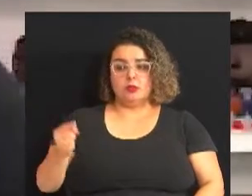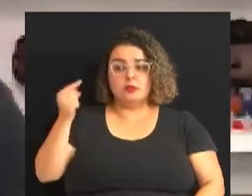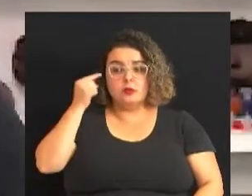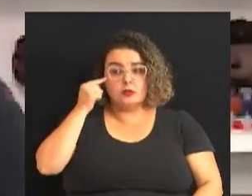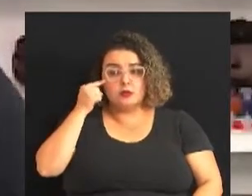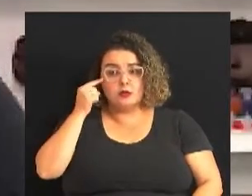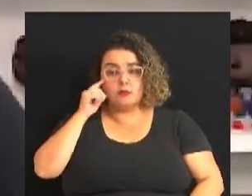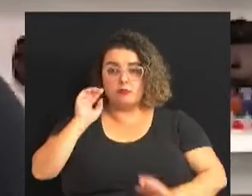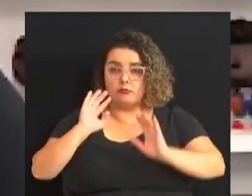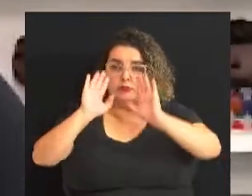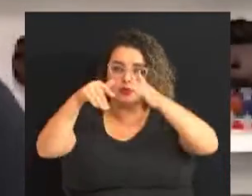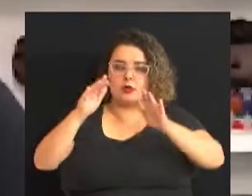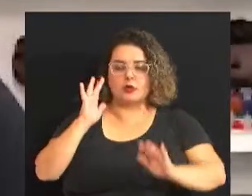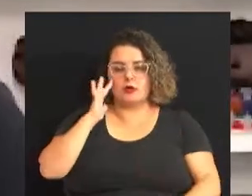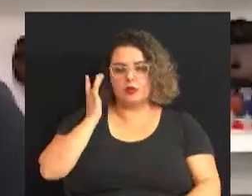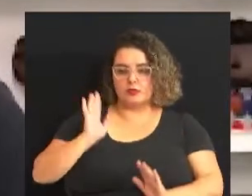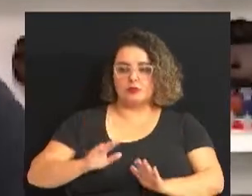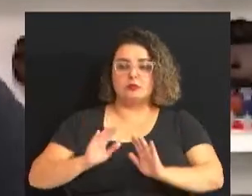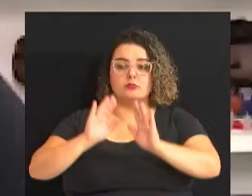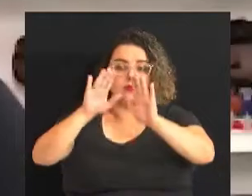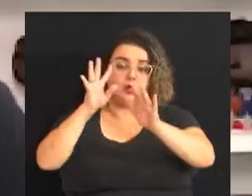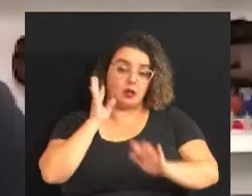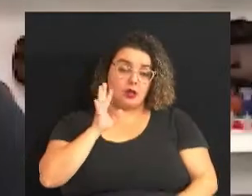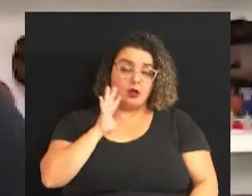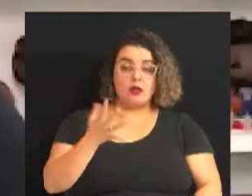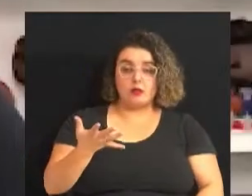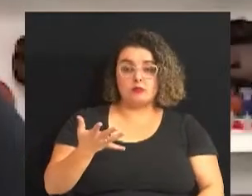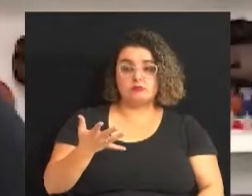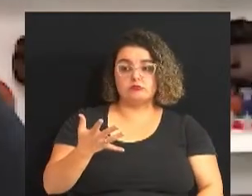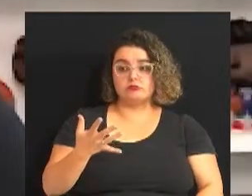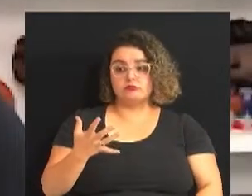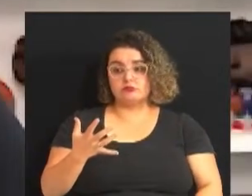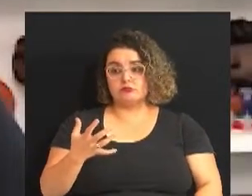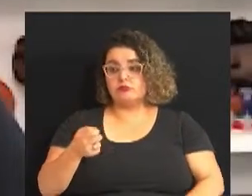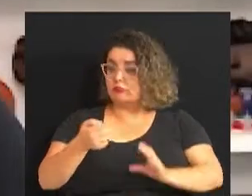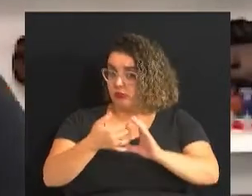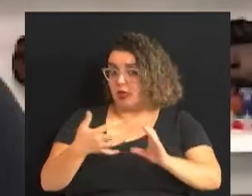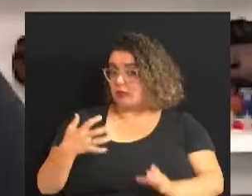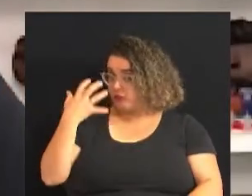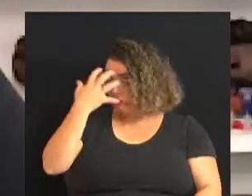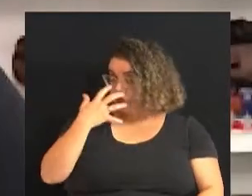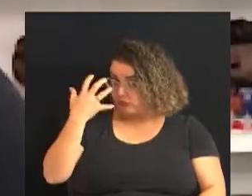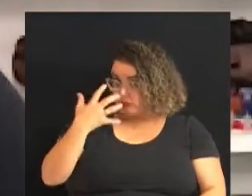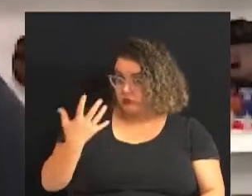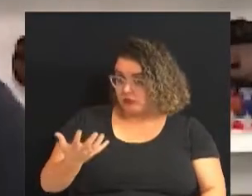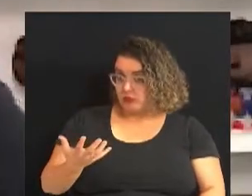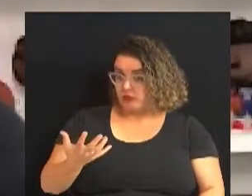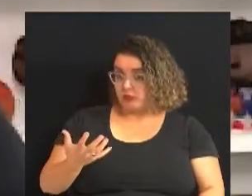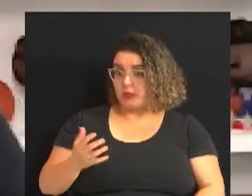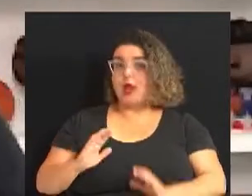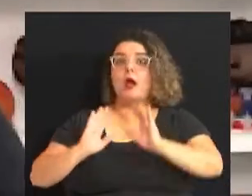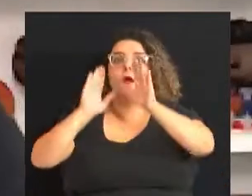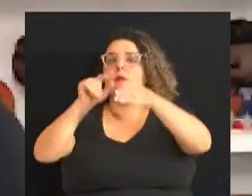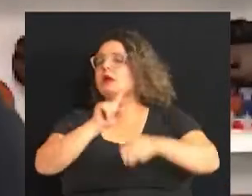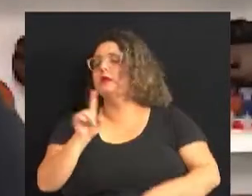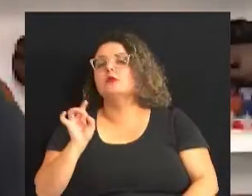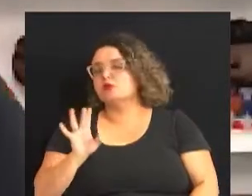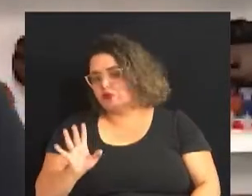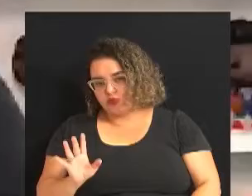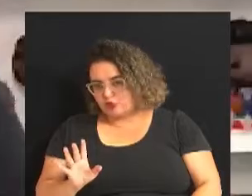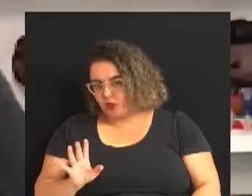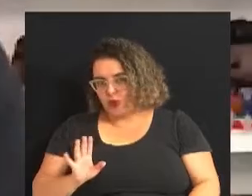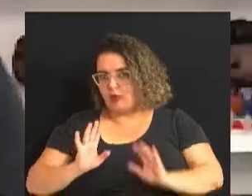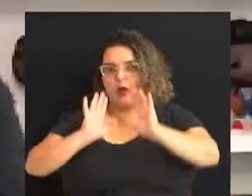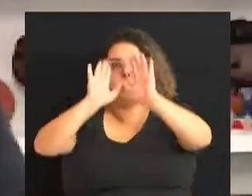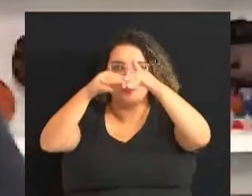cesta. Acho que o basquete é muito legal e é um dos aspectos que fez me apaixonar, porque é bola ao cesto, mas não é somente você fazer a cesta,